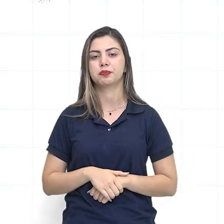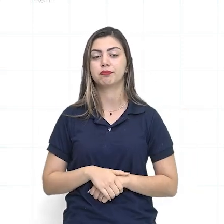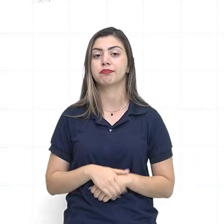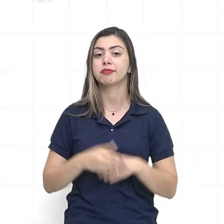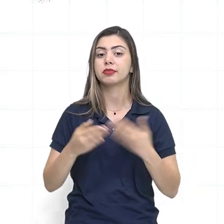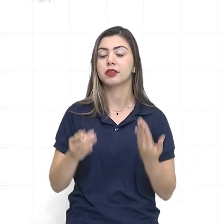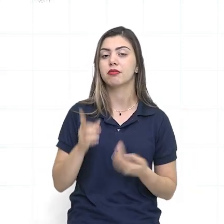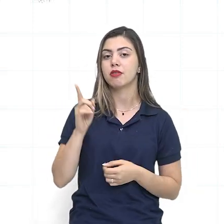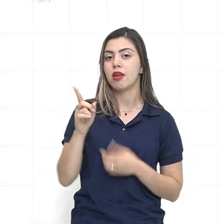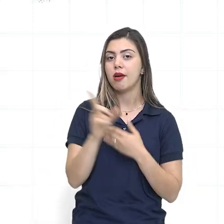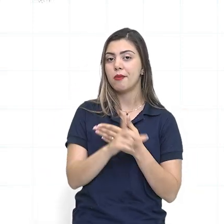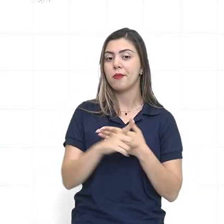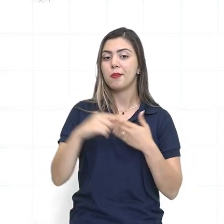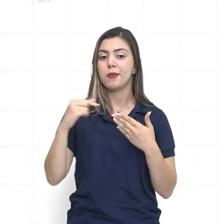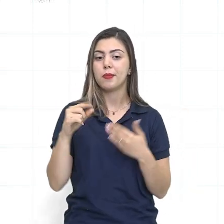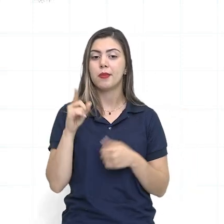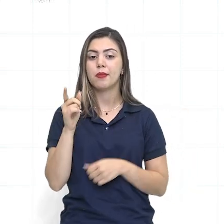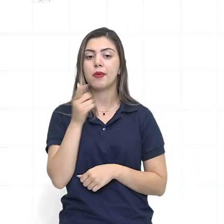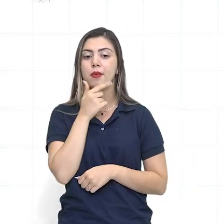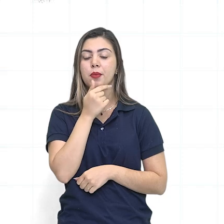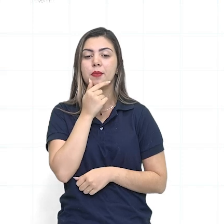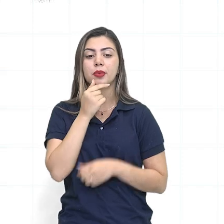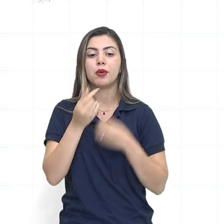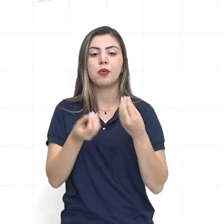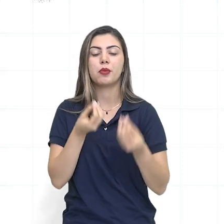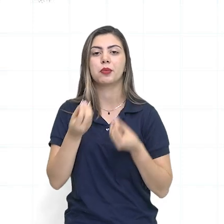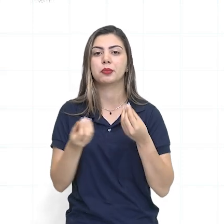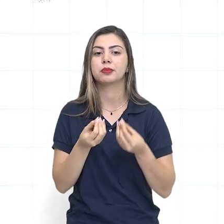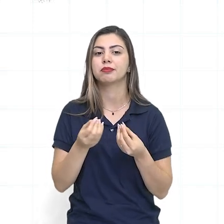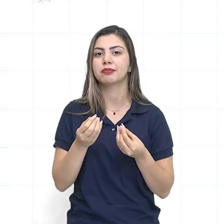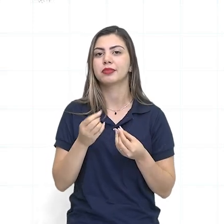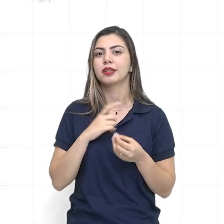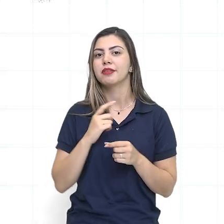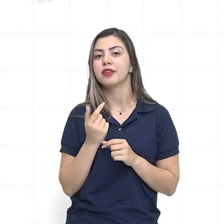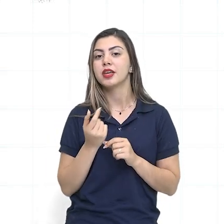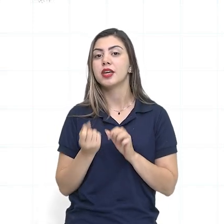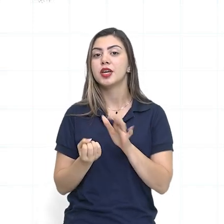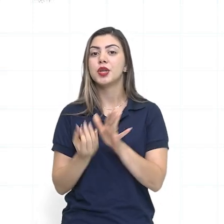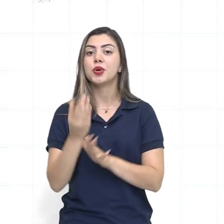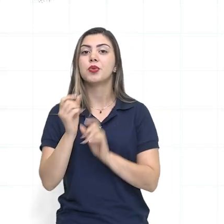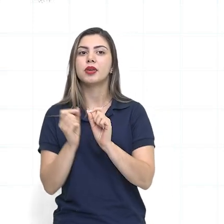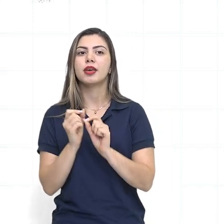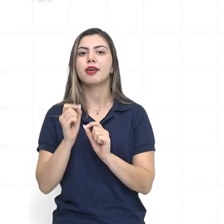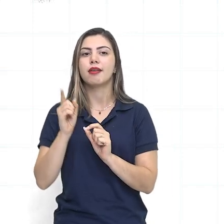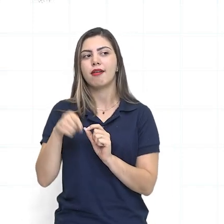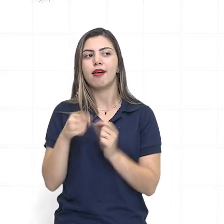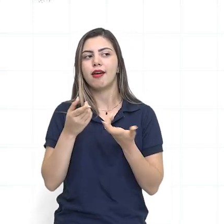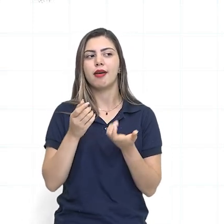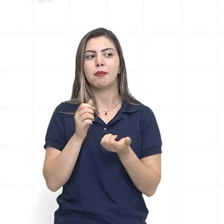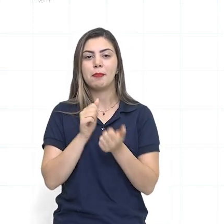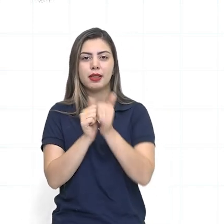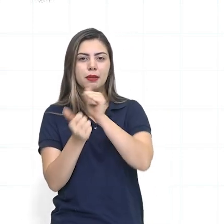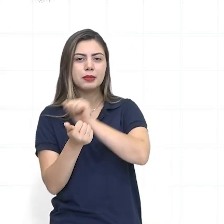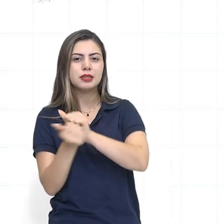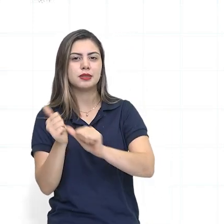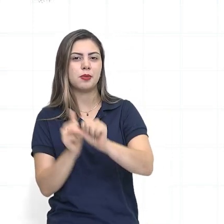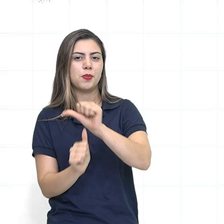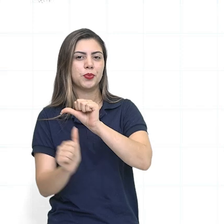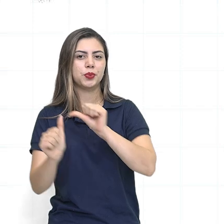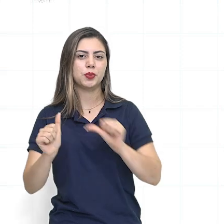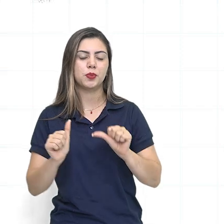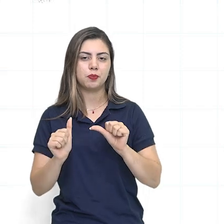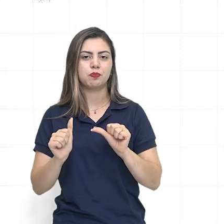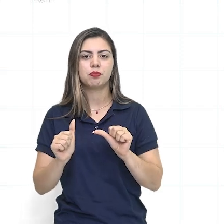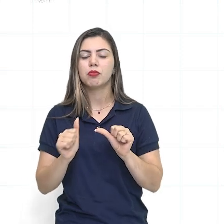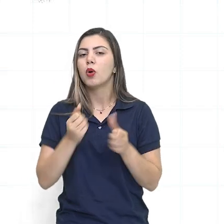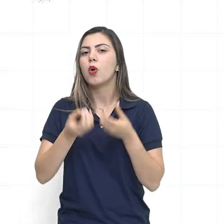Aliás, o poeta, né, o poeta Oswald de Andrade, ele fez uma paródia desse mesmo poema do Gonçalves Dias. Só que